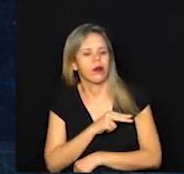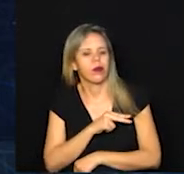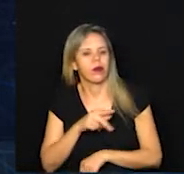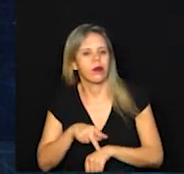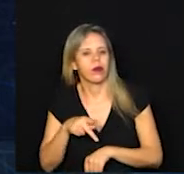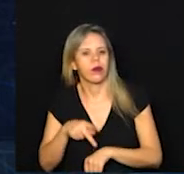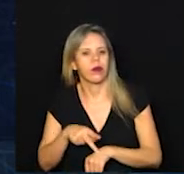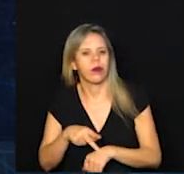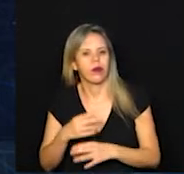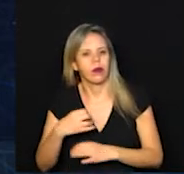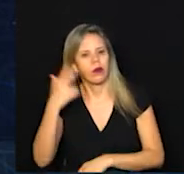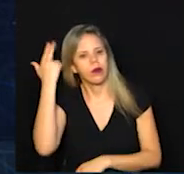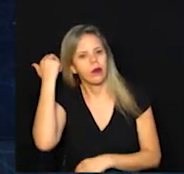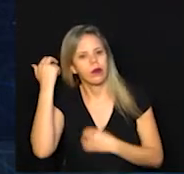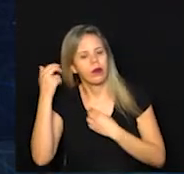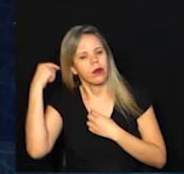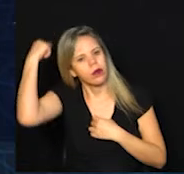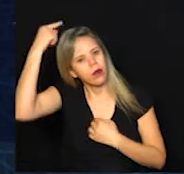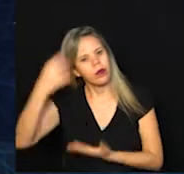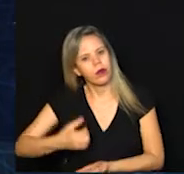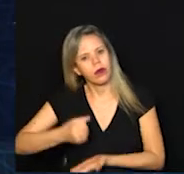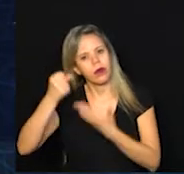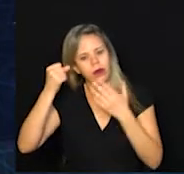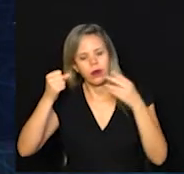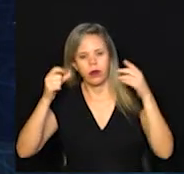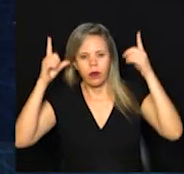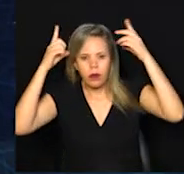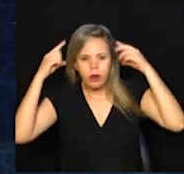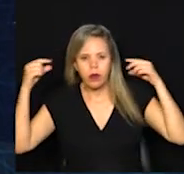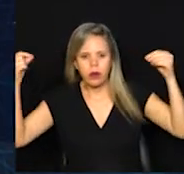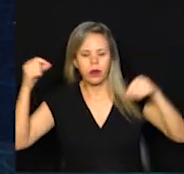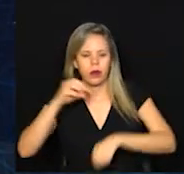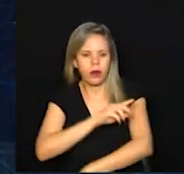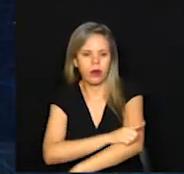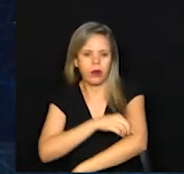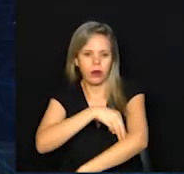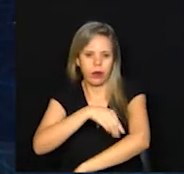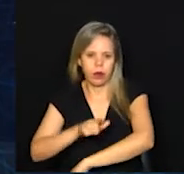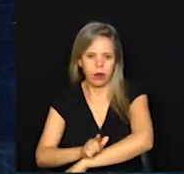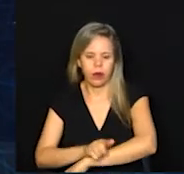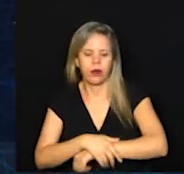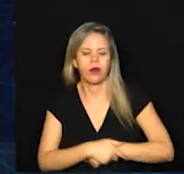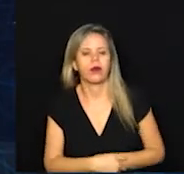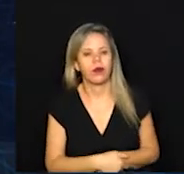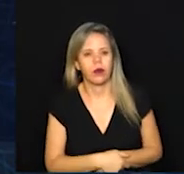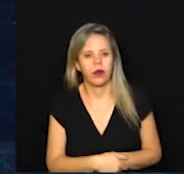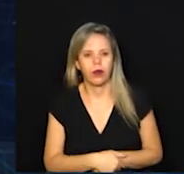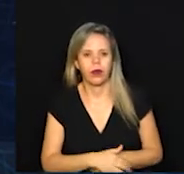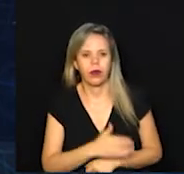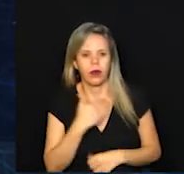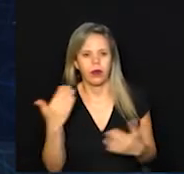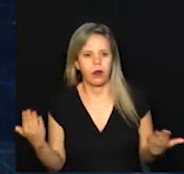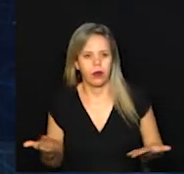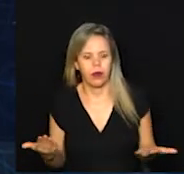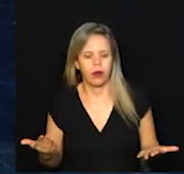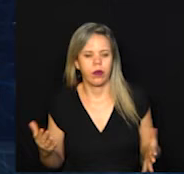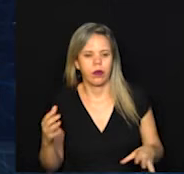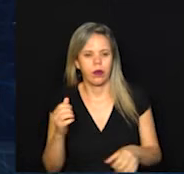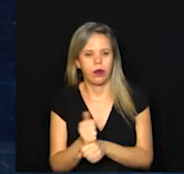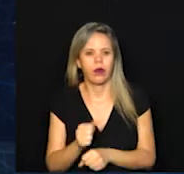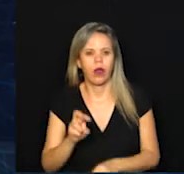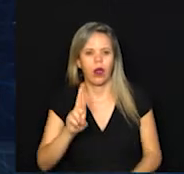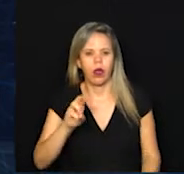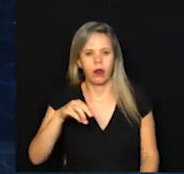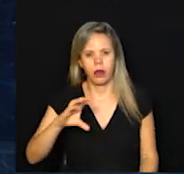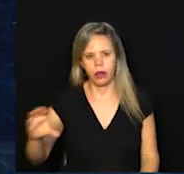Nogueira, Pedreira, Engenheiro Coelho, Santo Antônio de Posse, Olambra e Morungaba. Vamos falar dos óbitos agora na região metropolitana